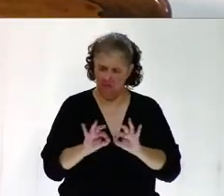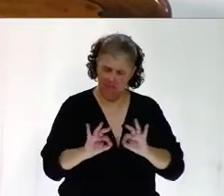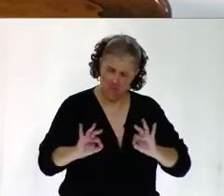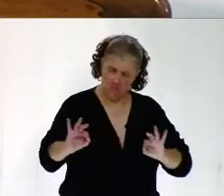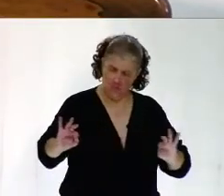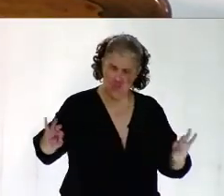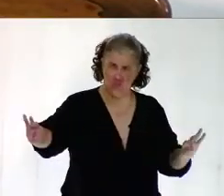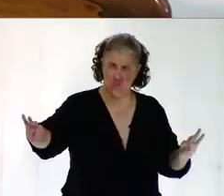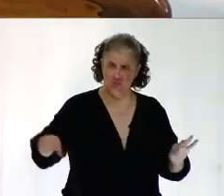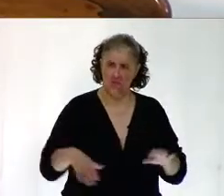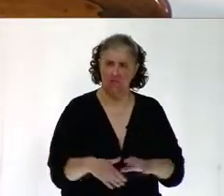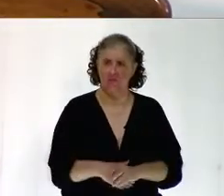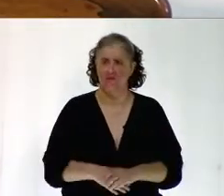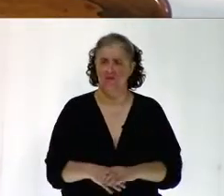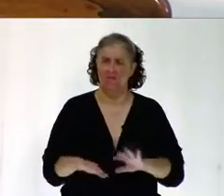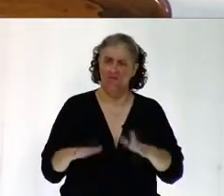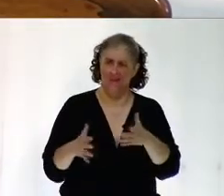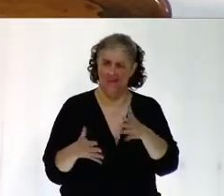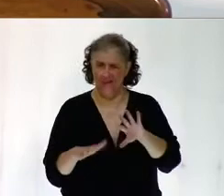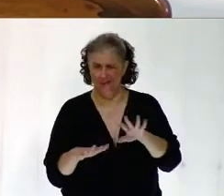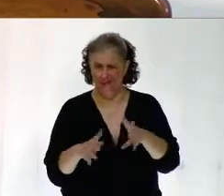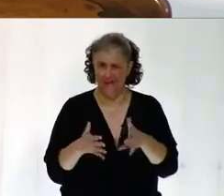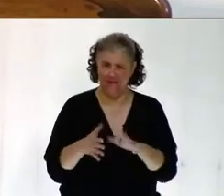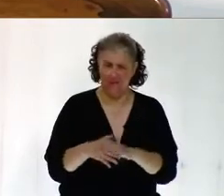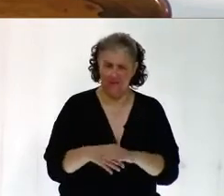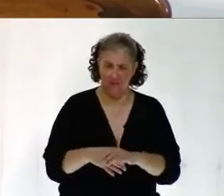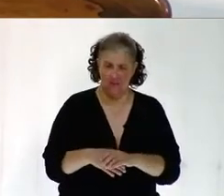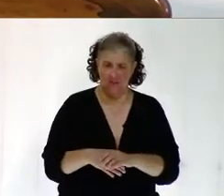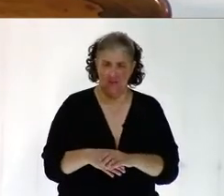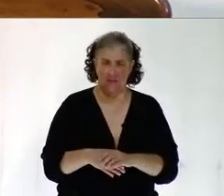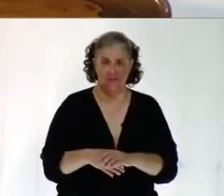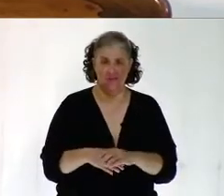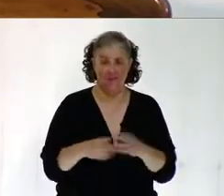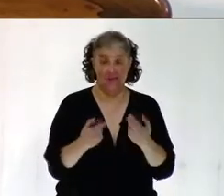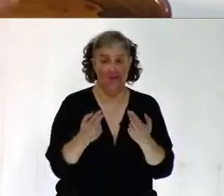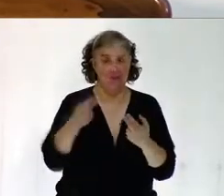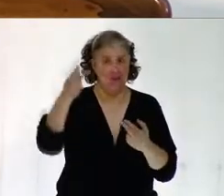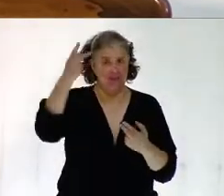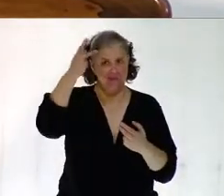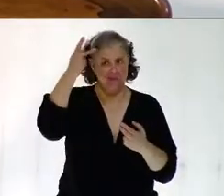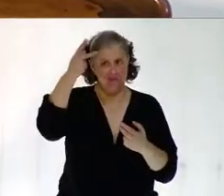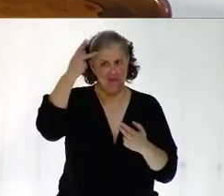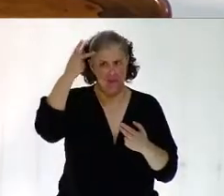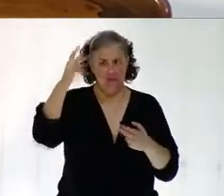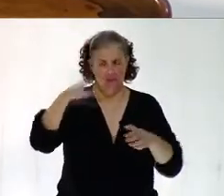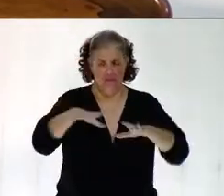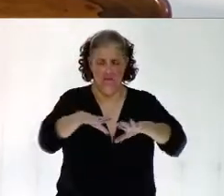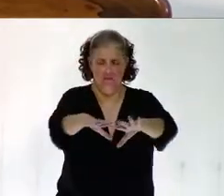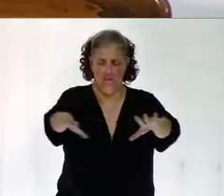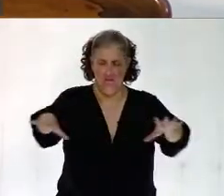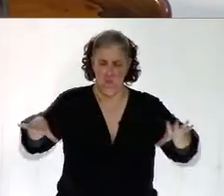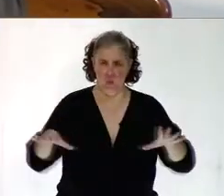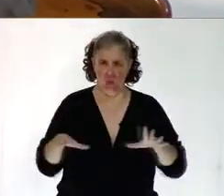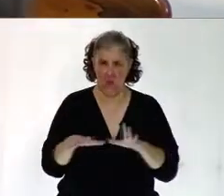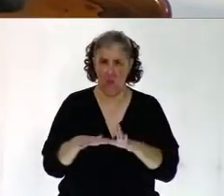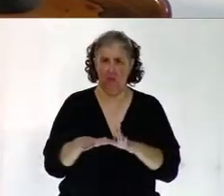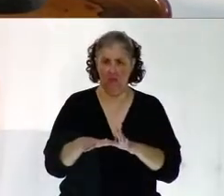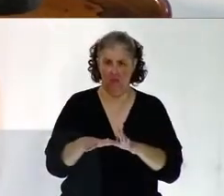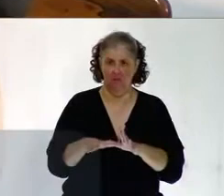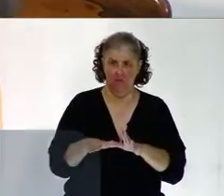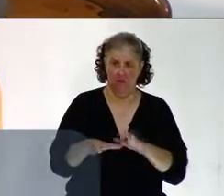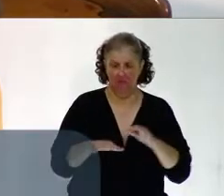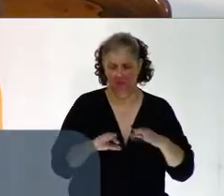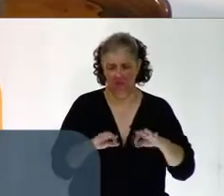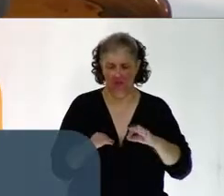exagere se eu falar que é mais ou menos o tamanho da cidade de são paulo mais ou menos mais ou menos 25